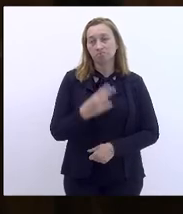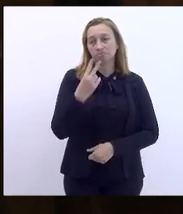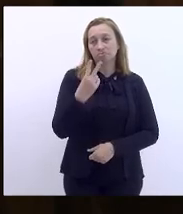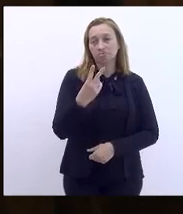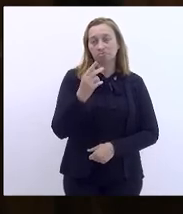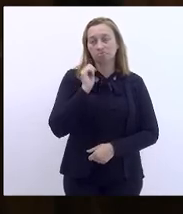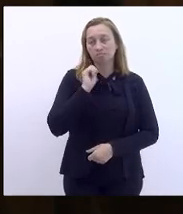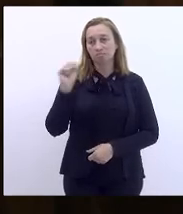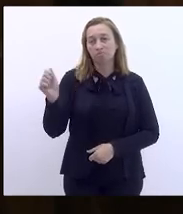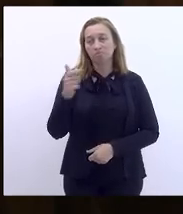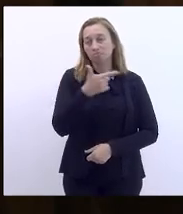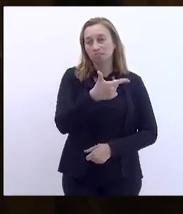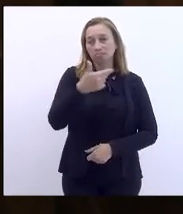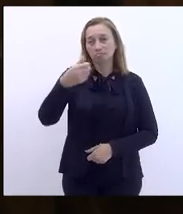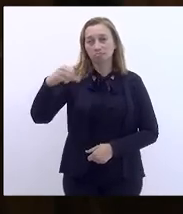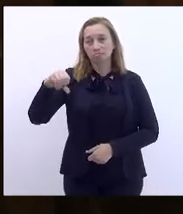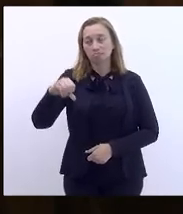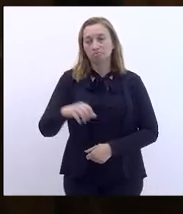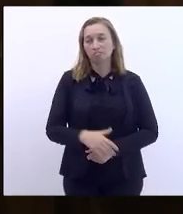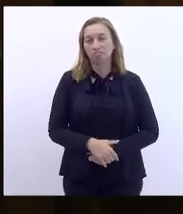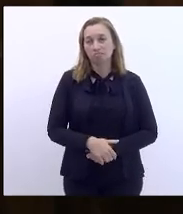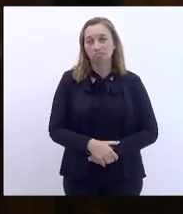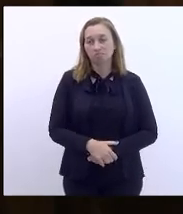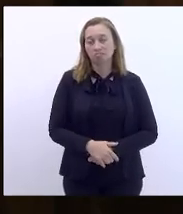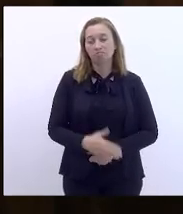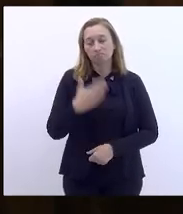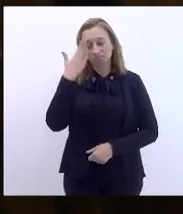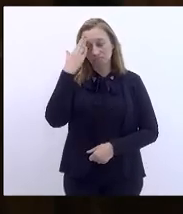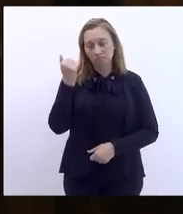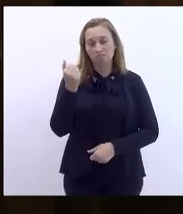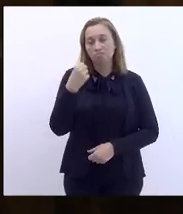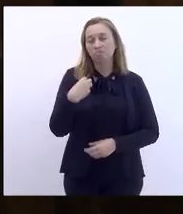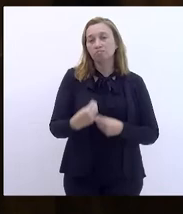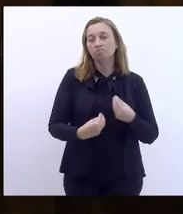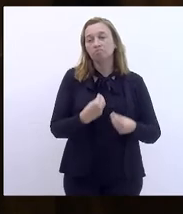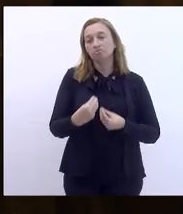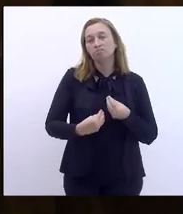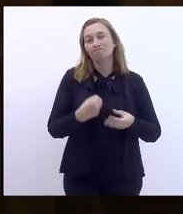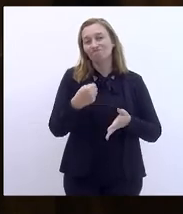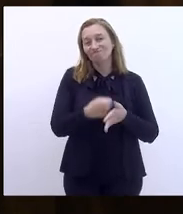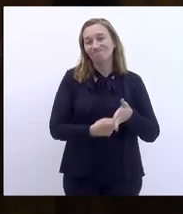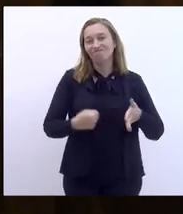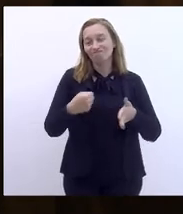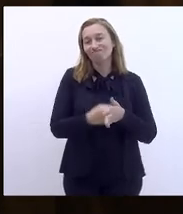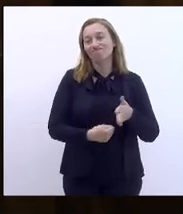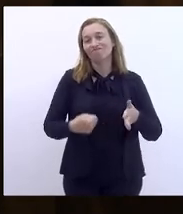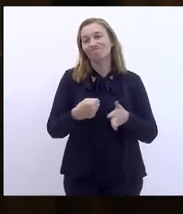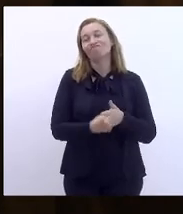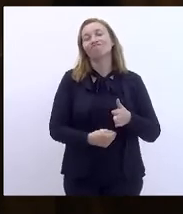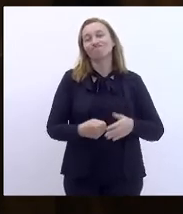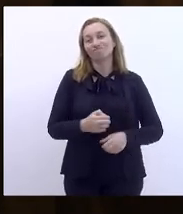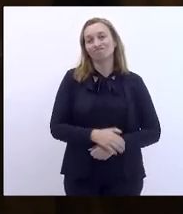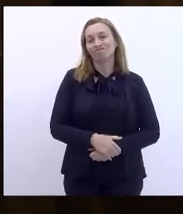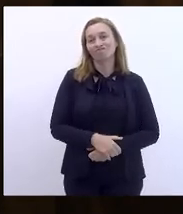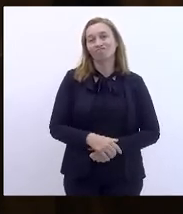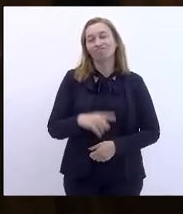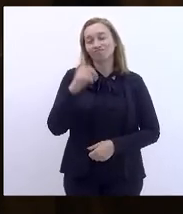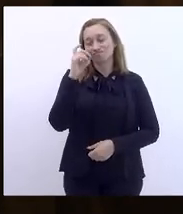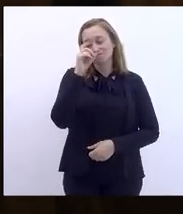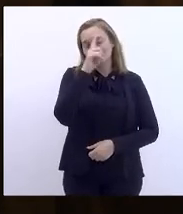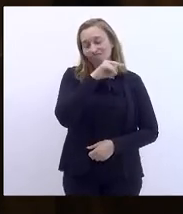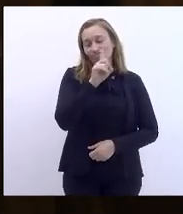abril de 2009 e eu sei como a luta é